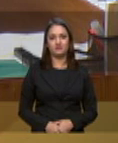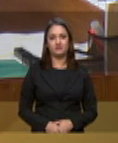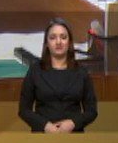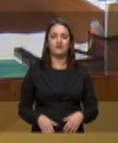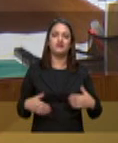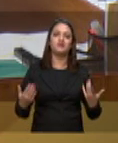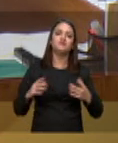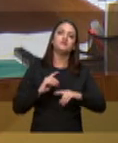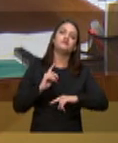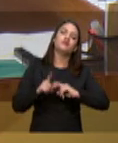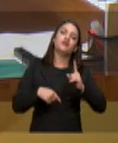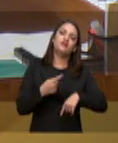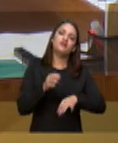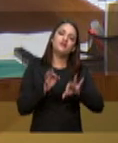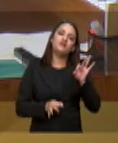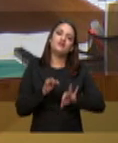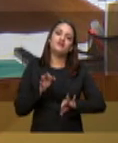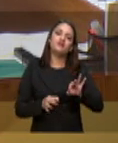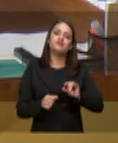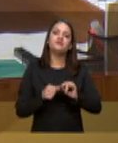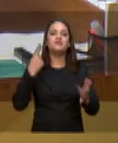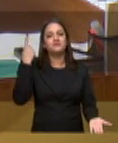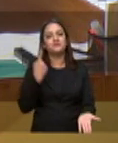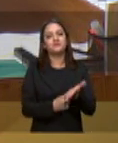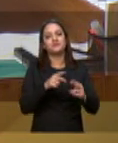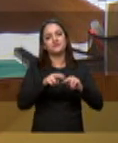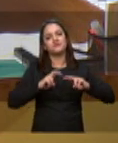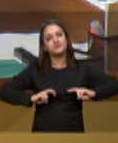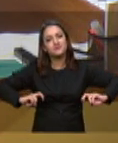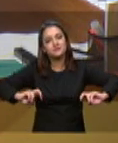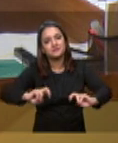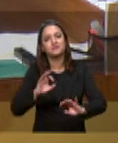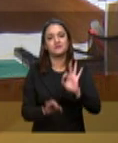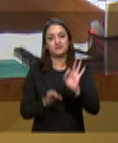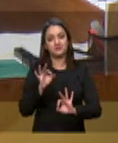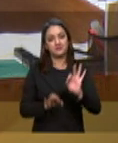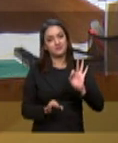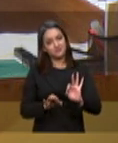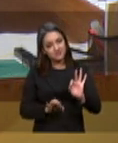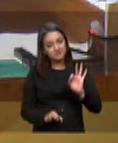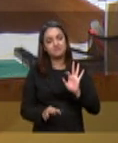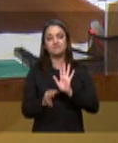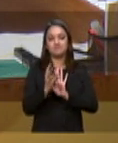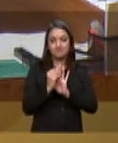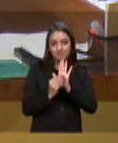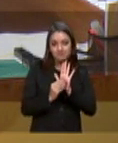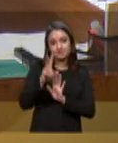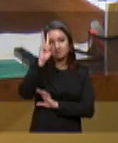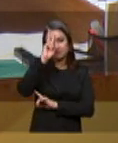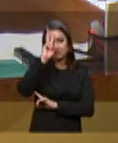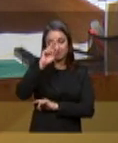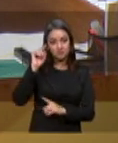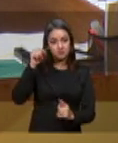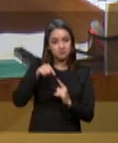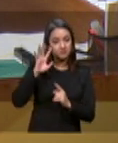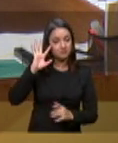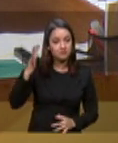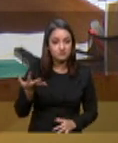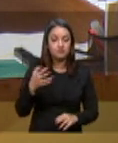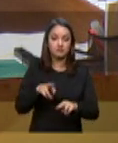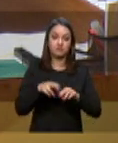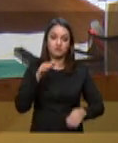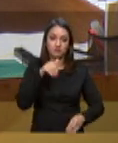Posteriormente, tal juízo preliminar foi confirmado pelo colegiado, agora no bojo do julgamento de mérito. Rememora as razões de decidir ali adotadas a partir do voto